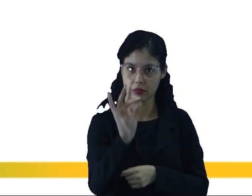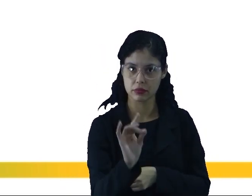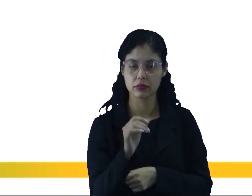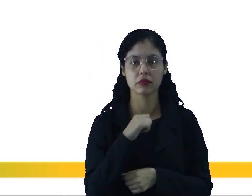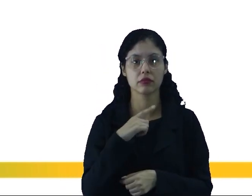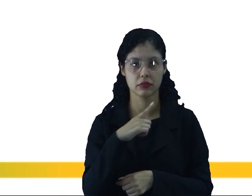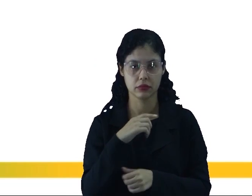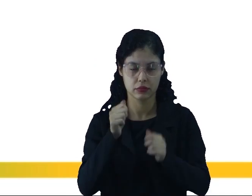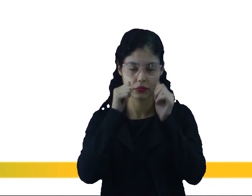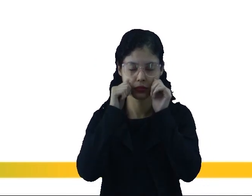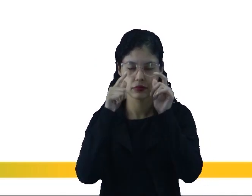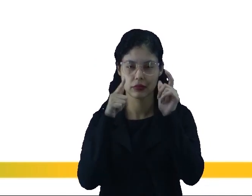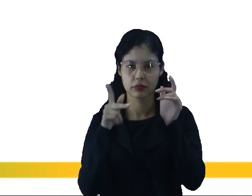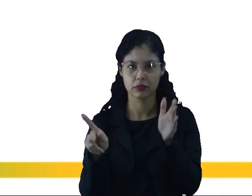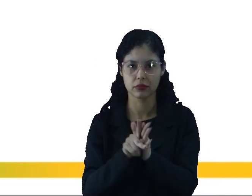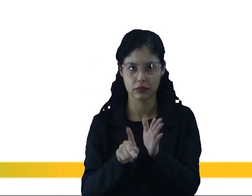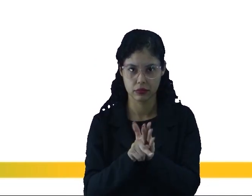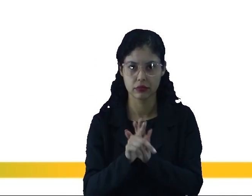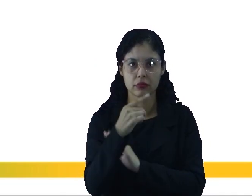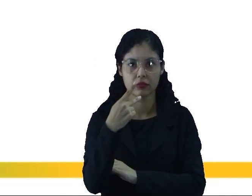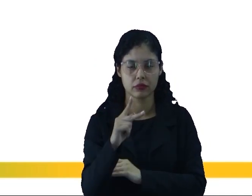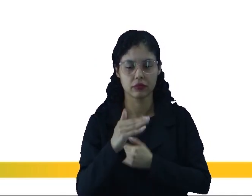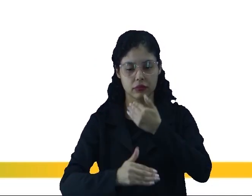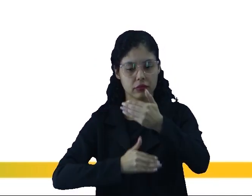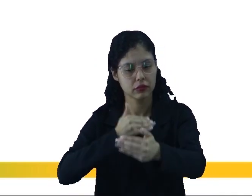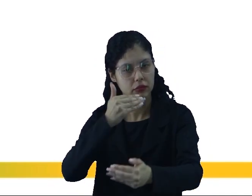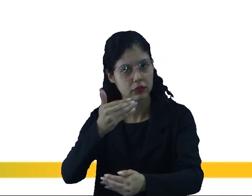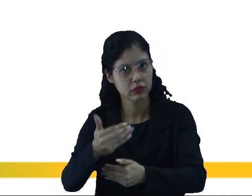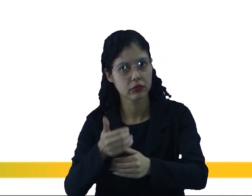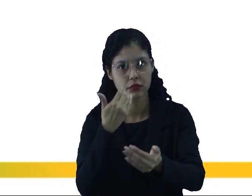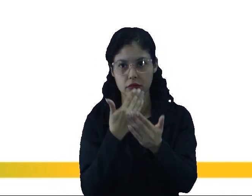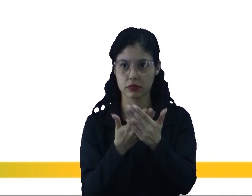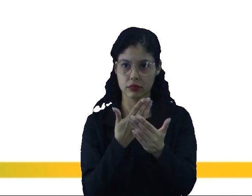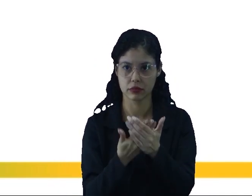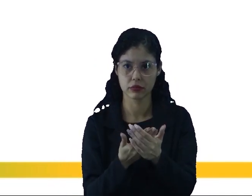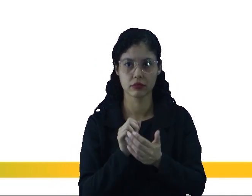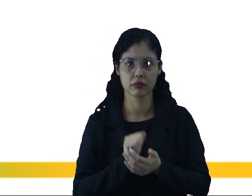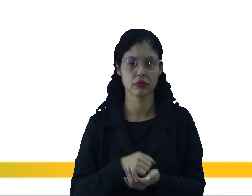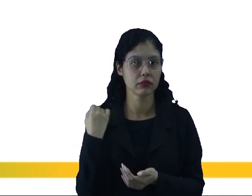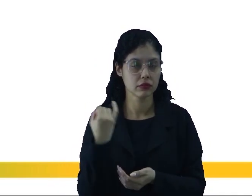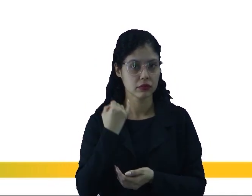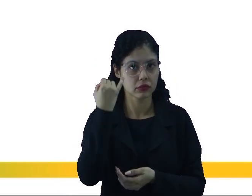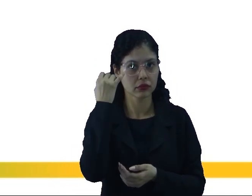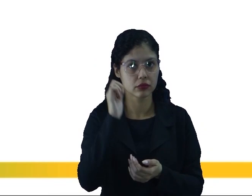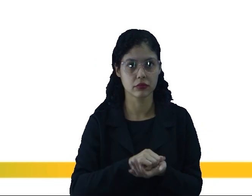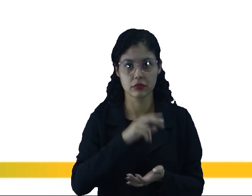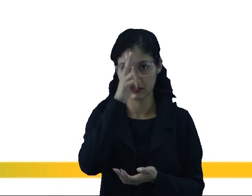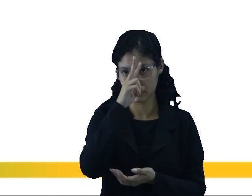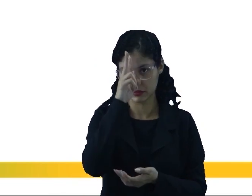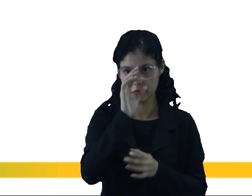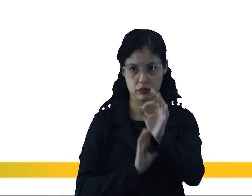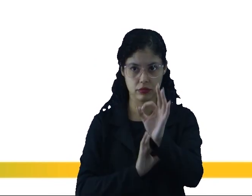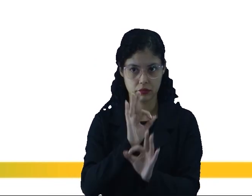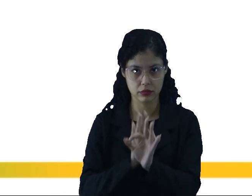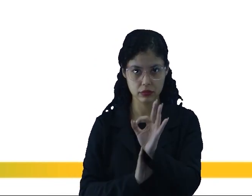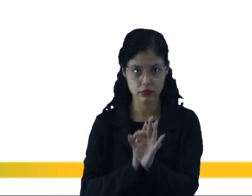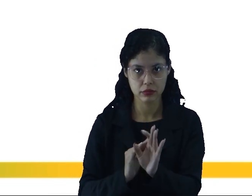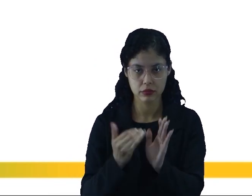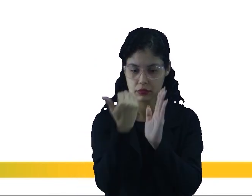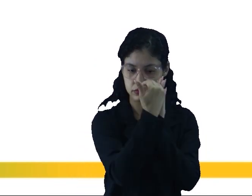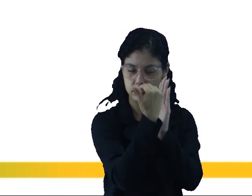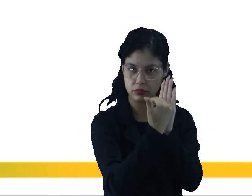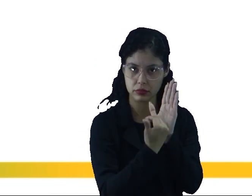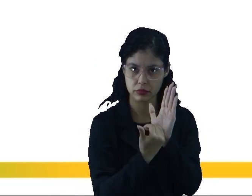uma merece uma atenção especial durante o seu processo de estudo, e principalmente lembrando que essas organelas elas vão